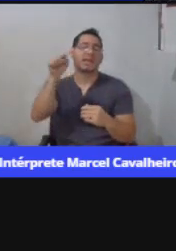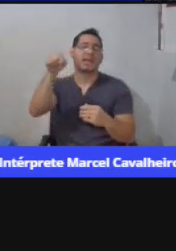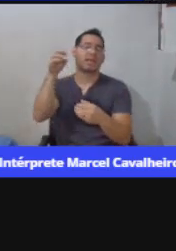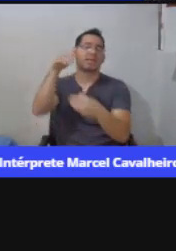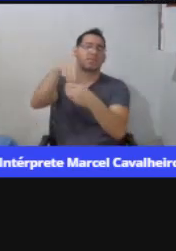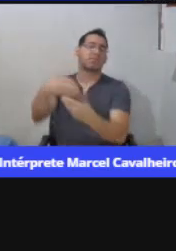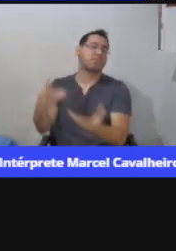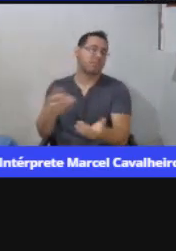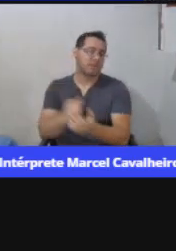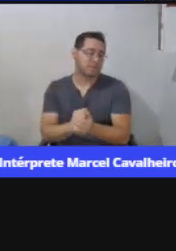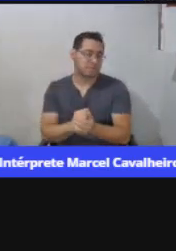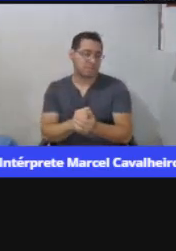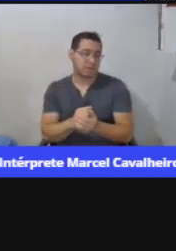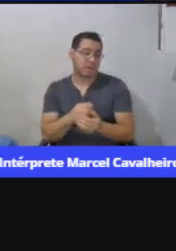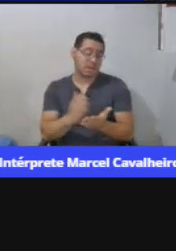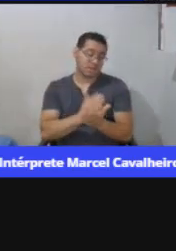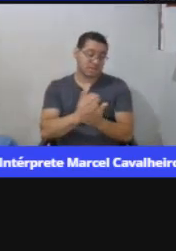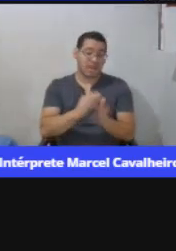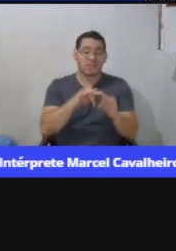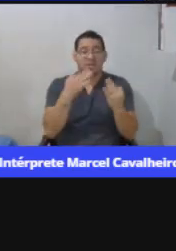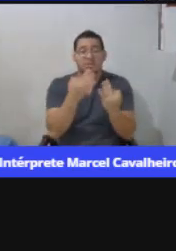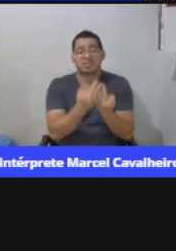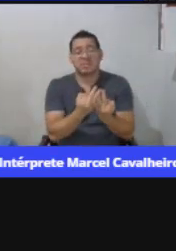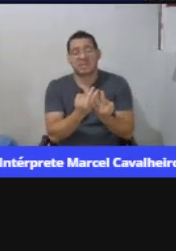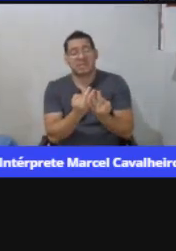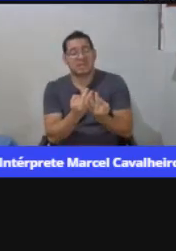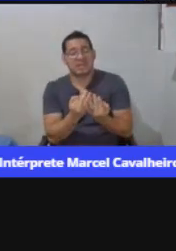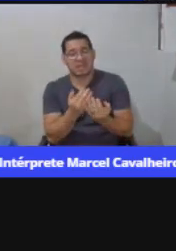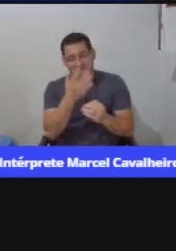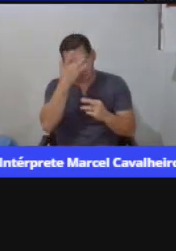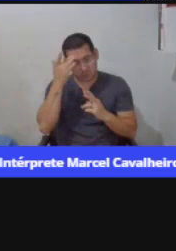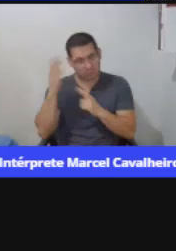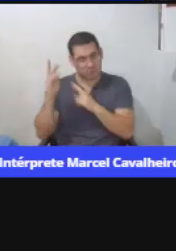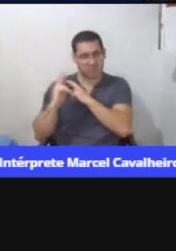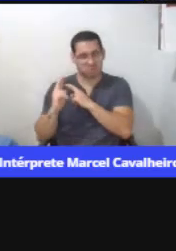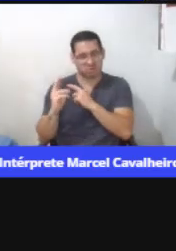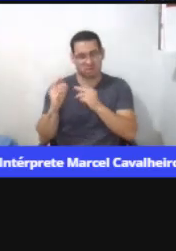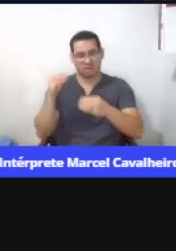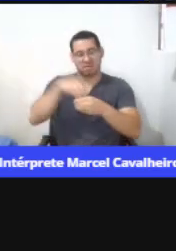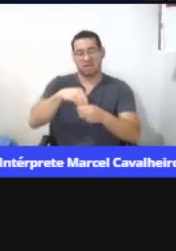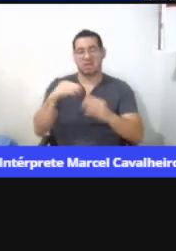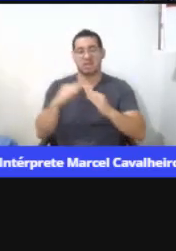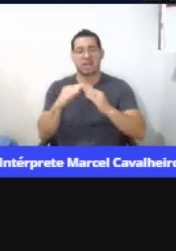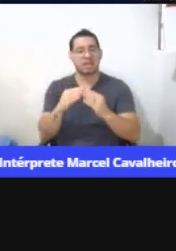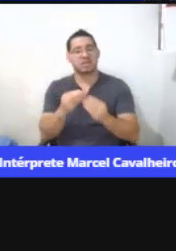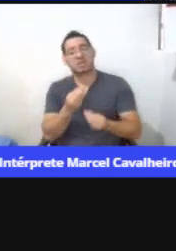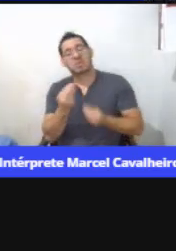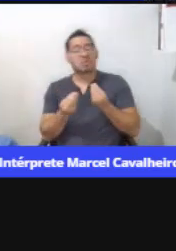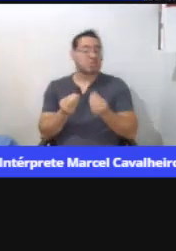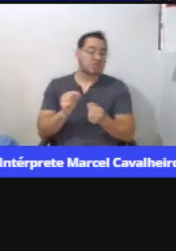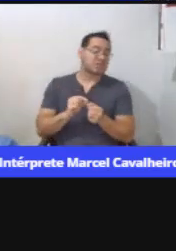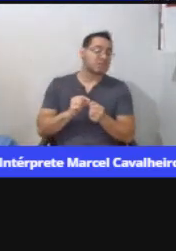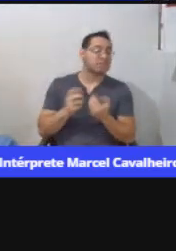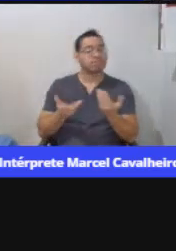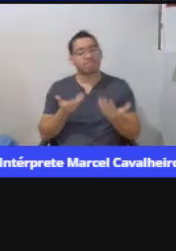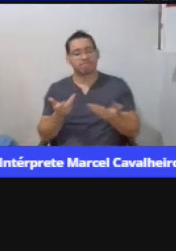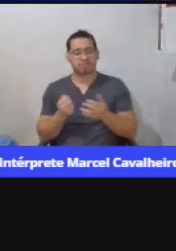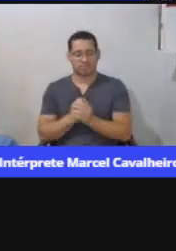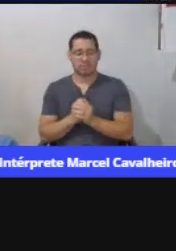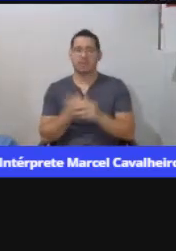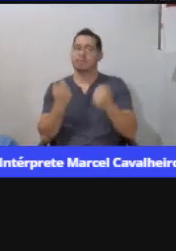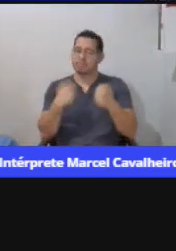os pais ou que o responsável vá fazer dentro de determinados assuntos. Então, as atividades precisam